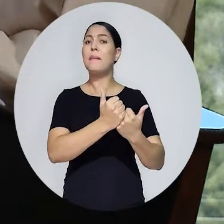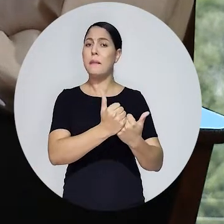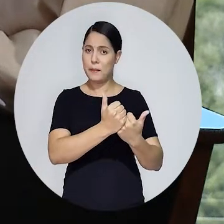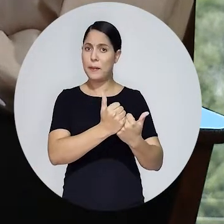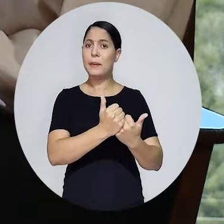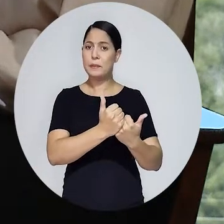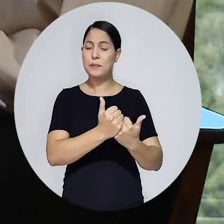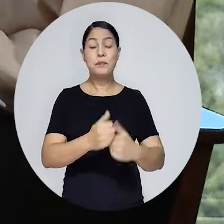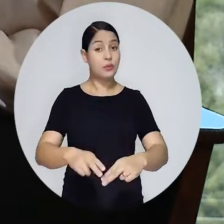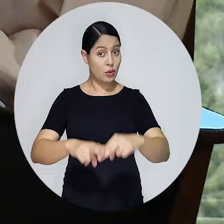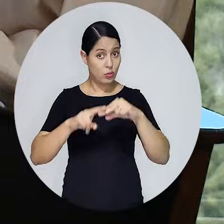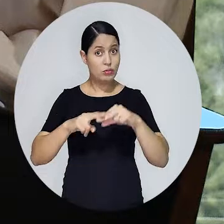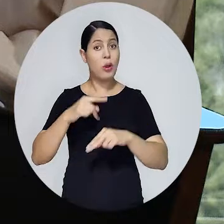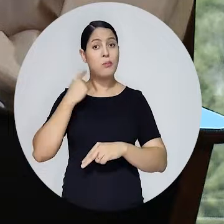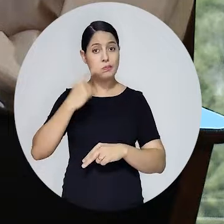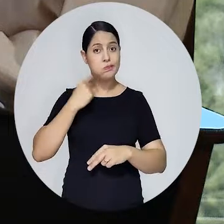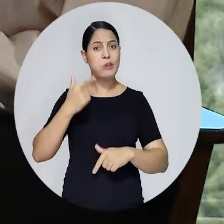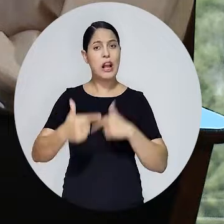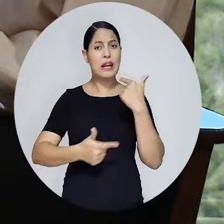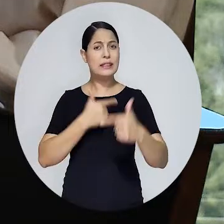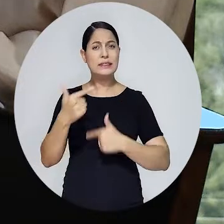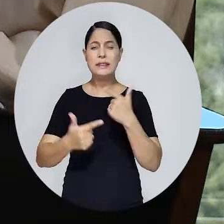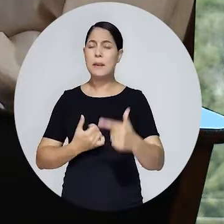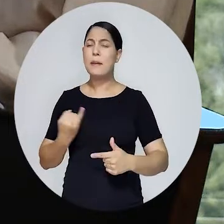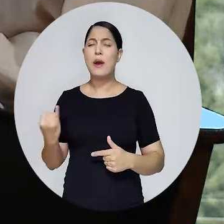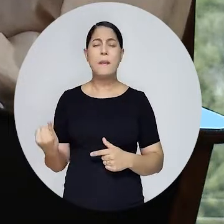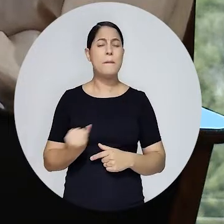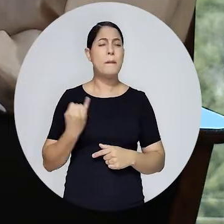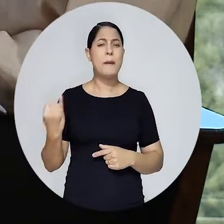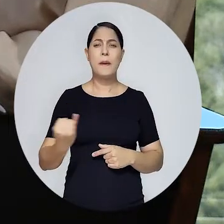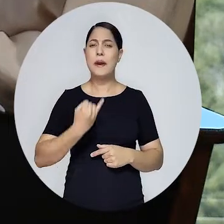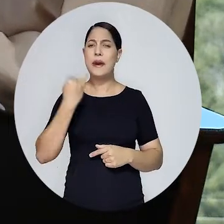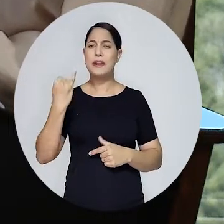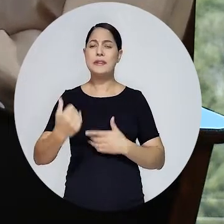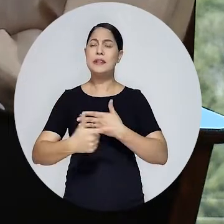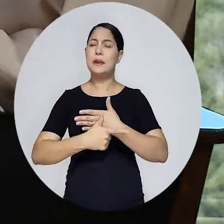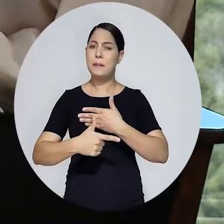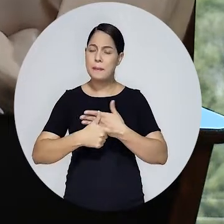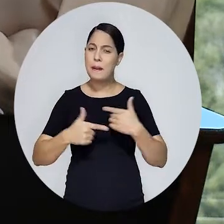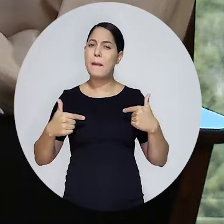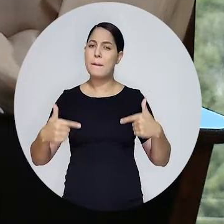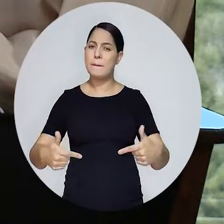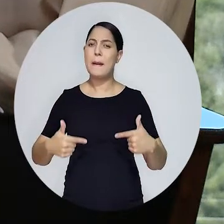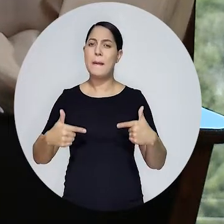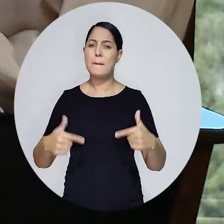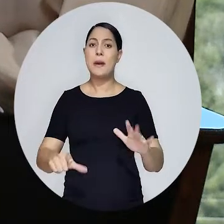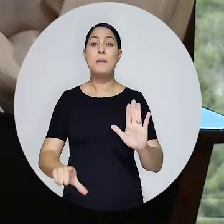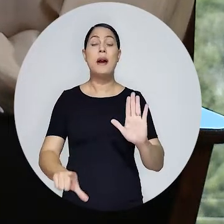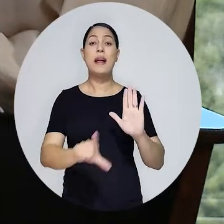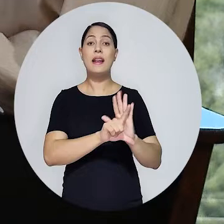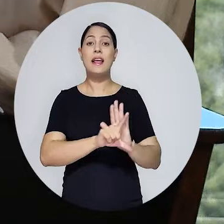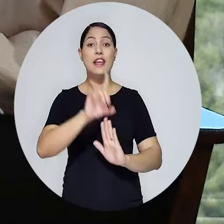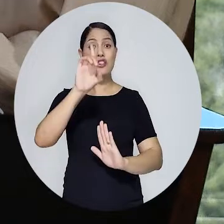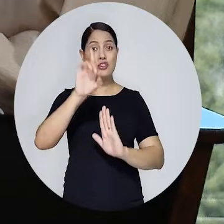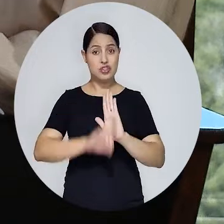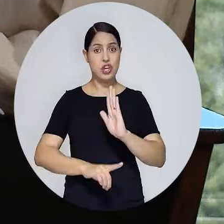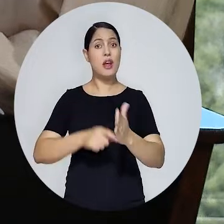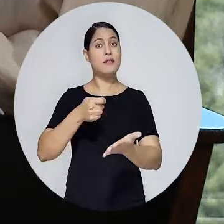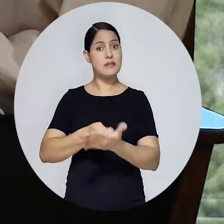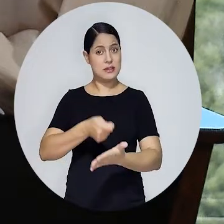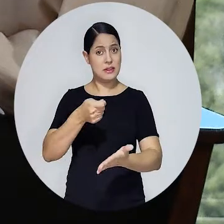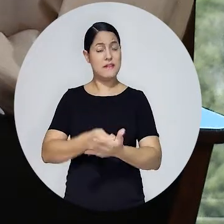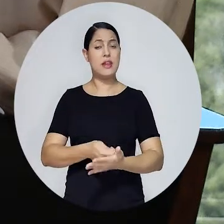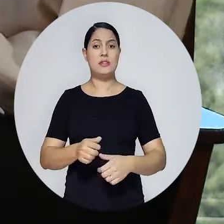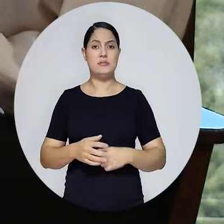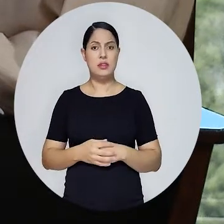justiça. Então, quando o advogado está exercendo sua profissão, fazendo o seu trabalho, ele tem todo um arcabouço legal